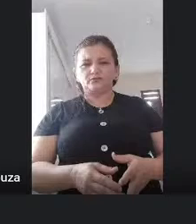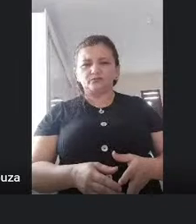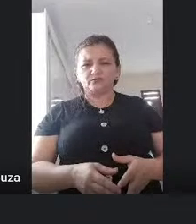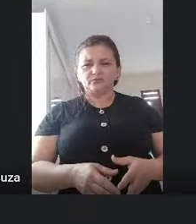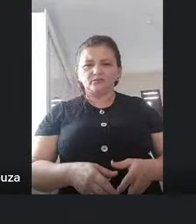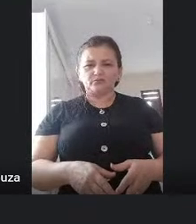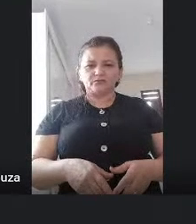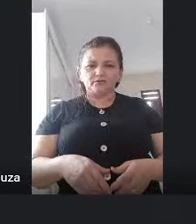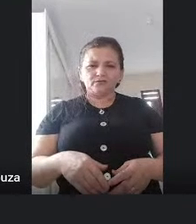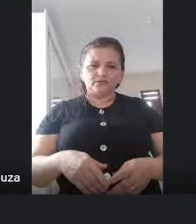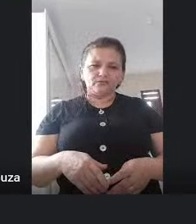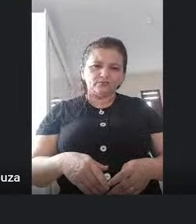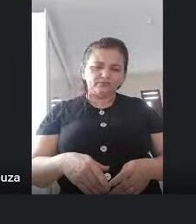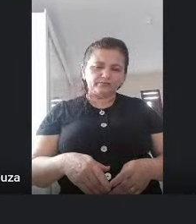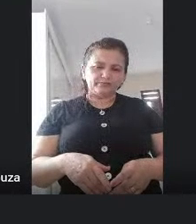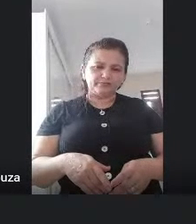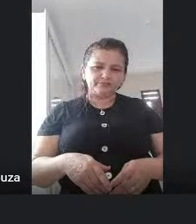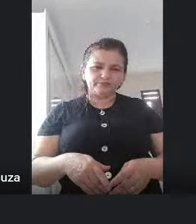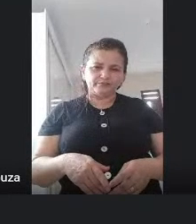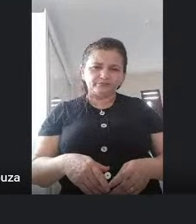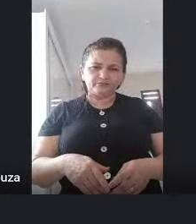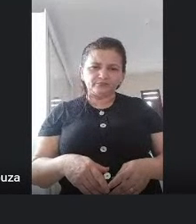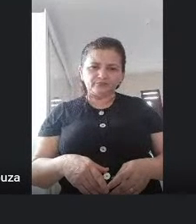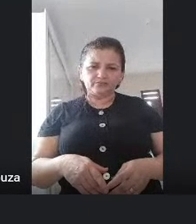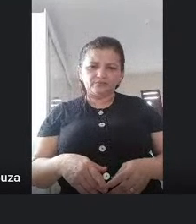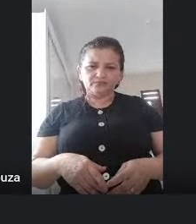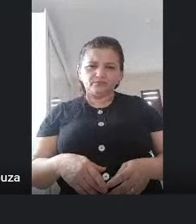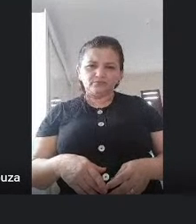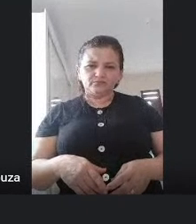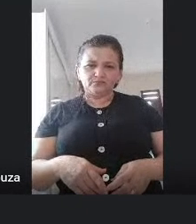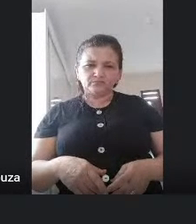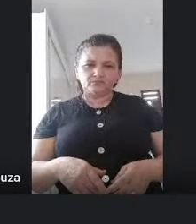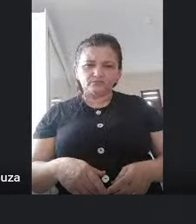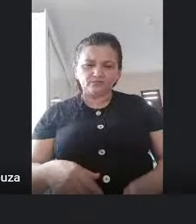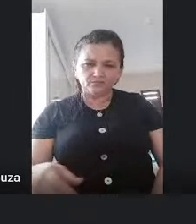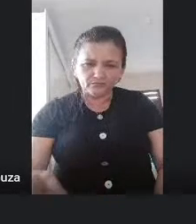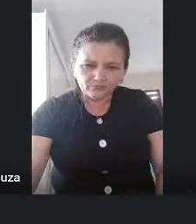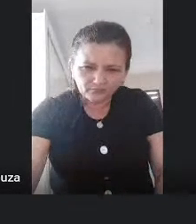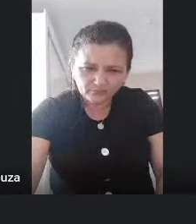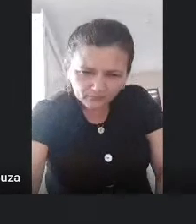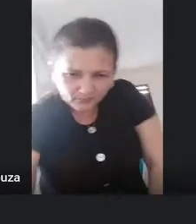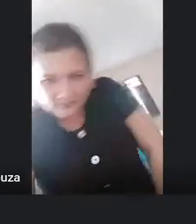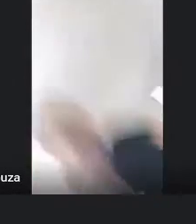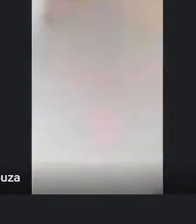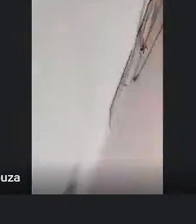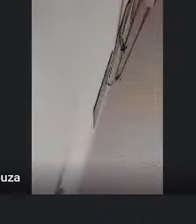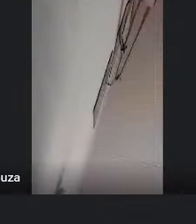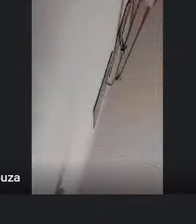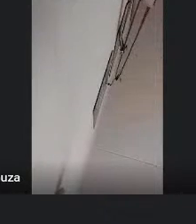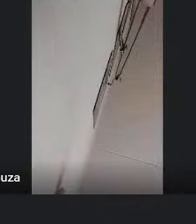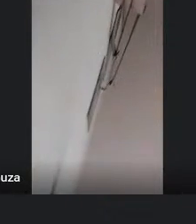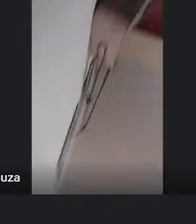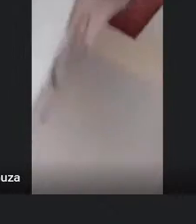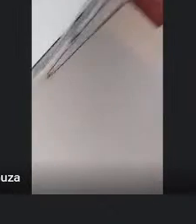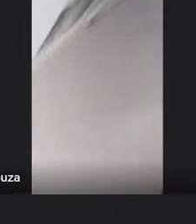vulneráveis, né? E essa pesquisa que eu vou trazer para vocês de modo